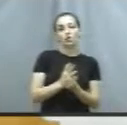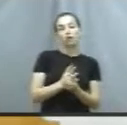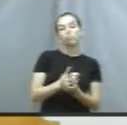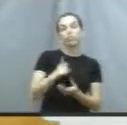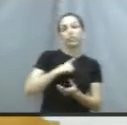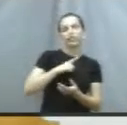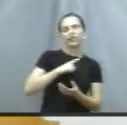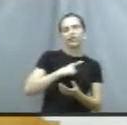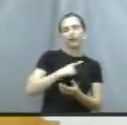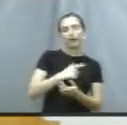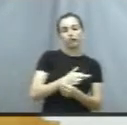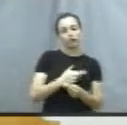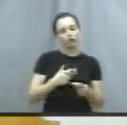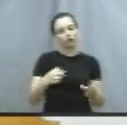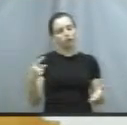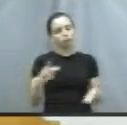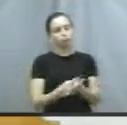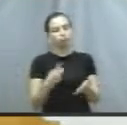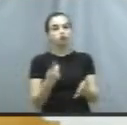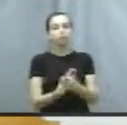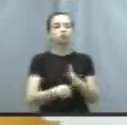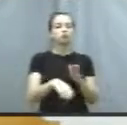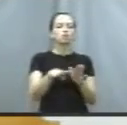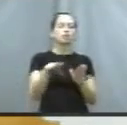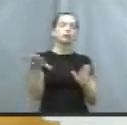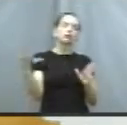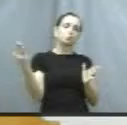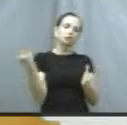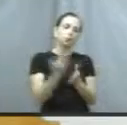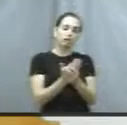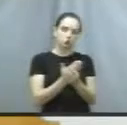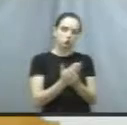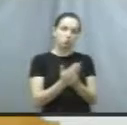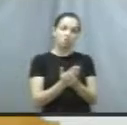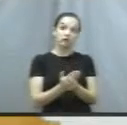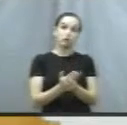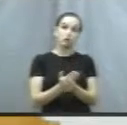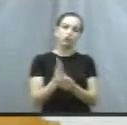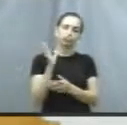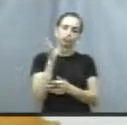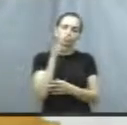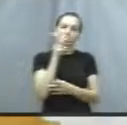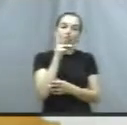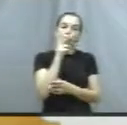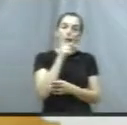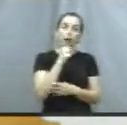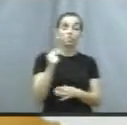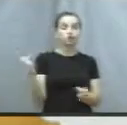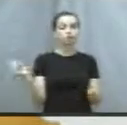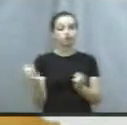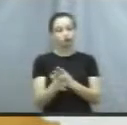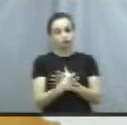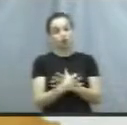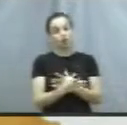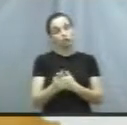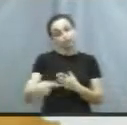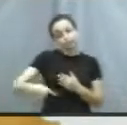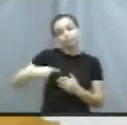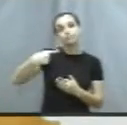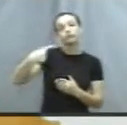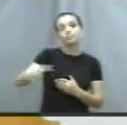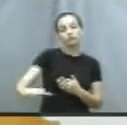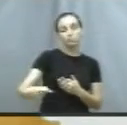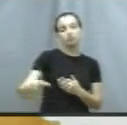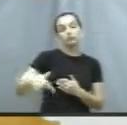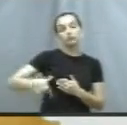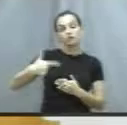vício no processo, ou seja, demora mais para ser concluída. E aí, outra coisa que deveria também estar trabalhando